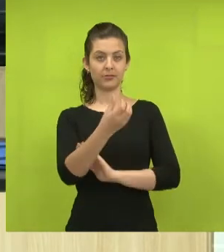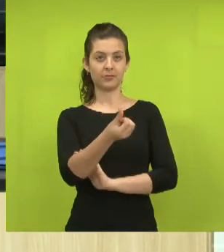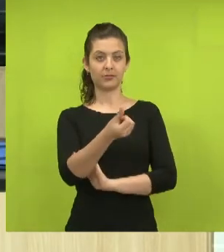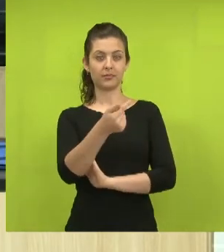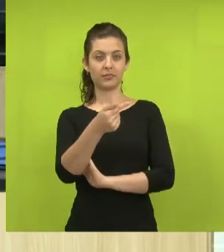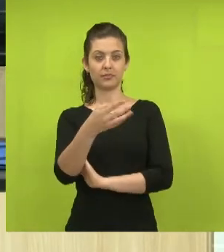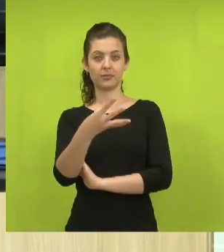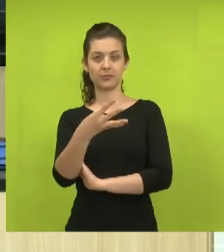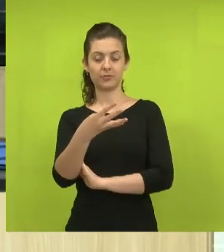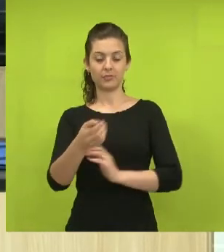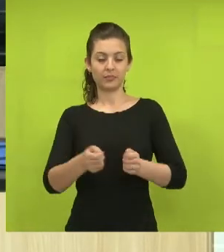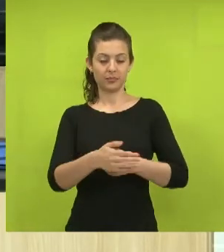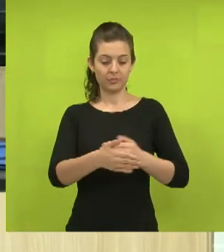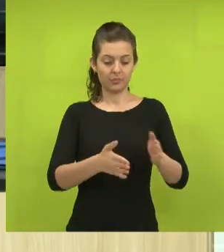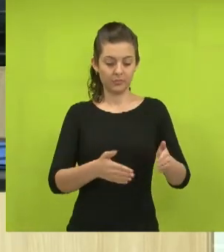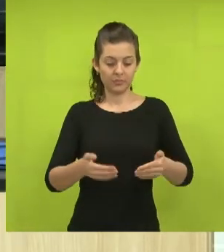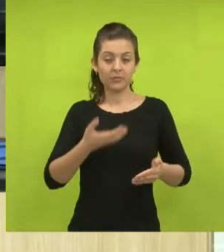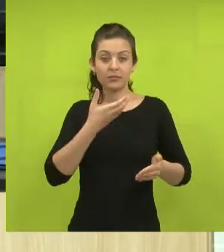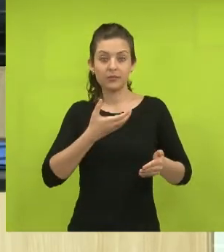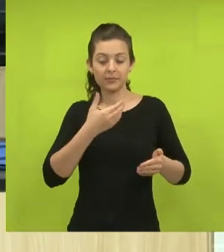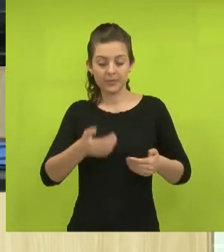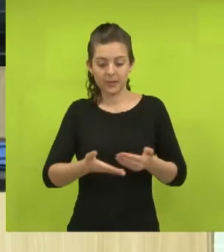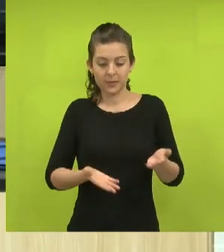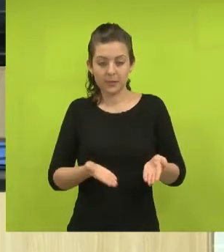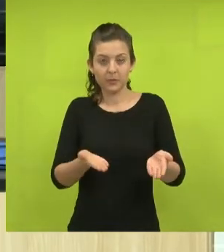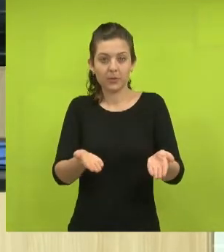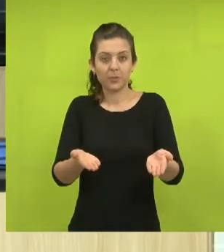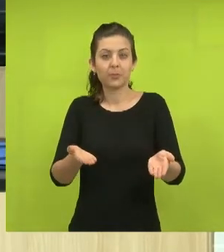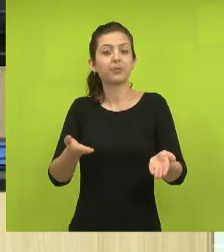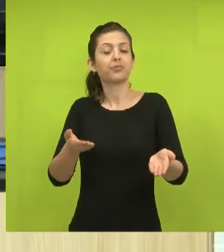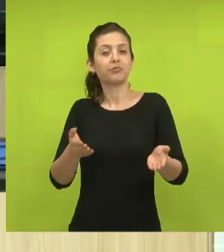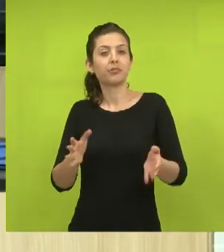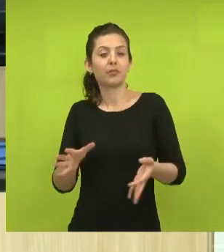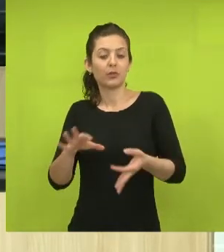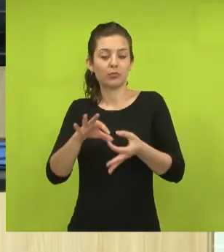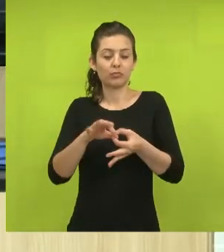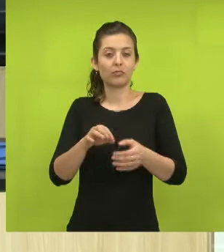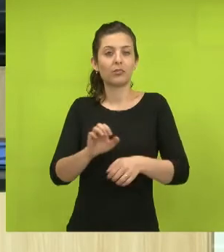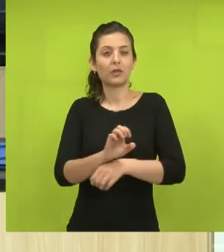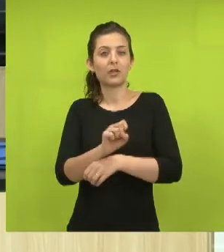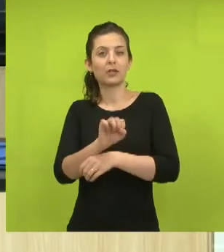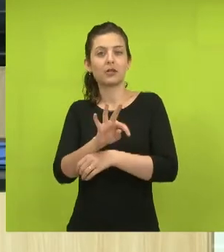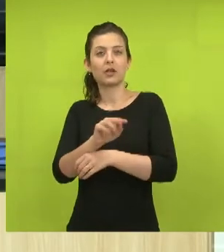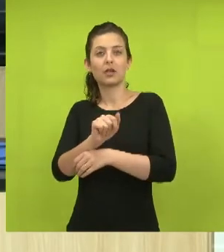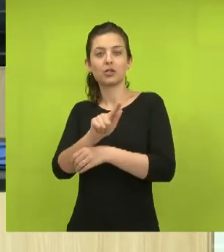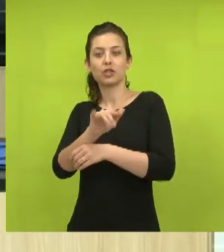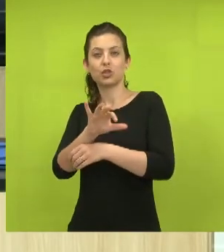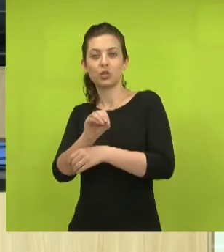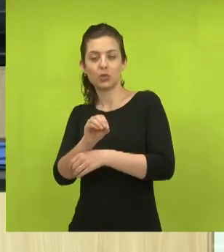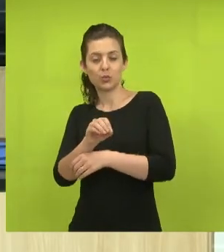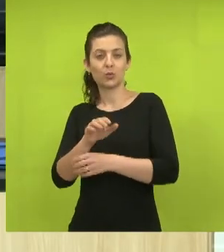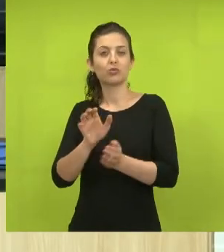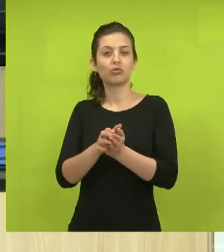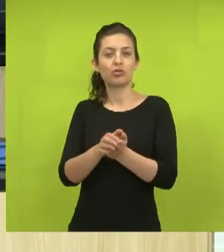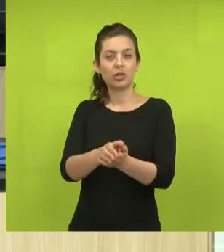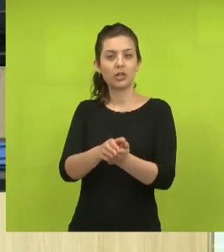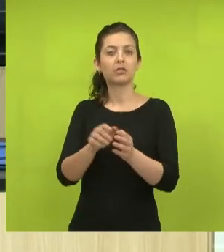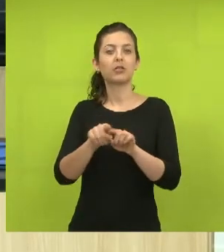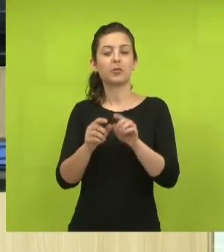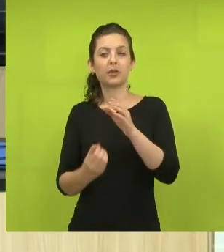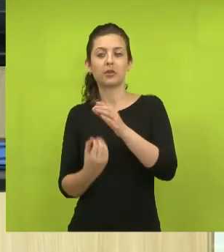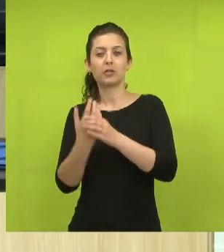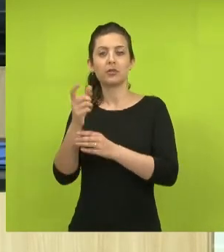que dispõe sobre a concessão de cestas de Natal aos integrantes do programa de estágio da Câmara Municipal de Jacareí.